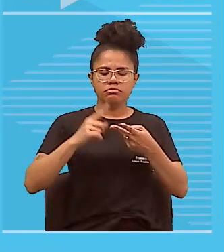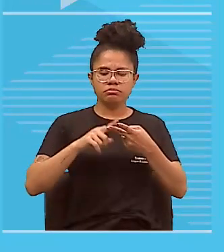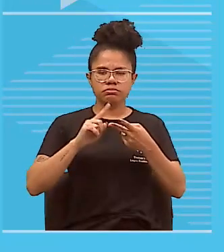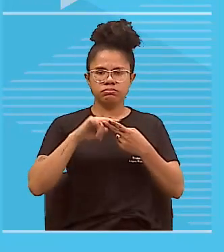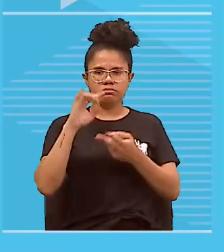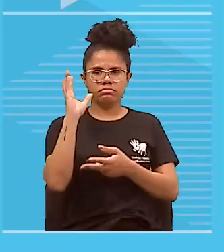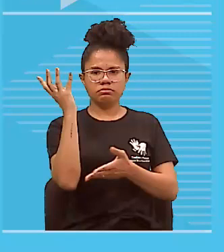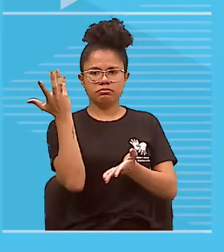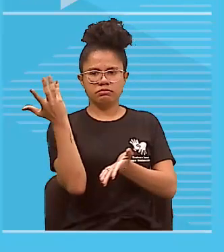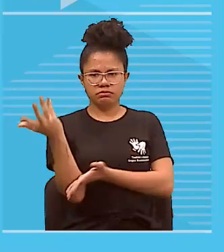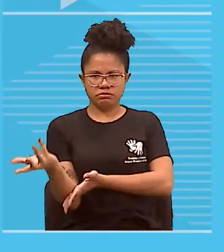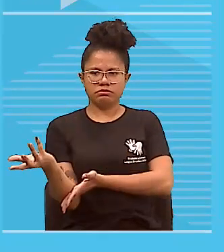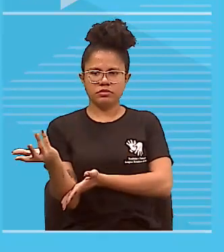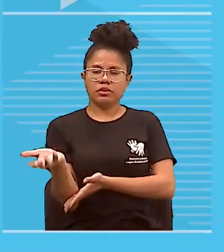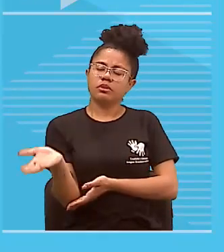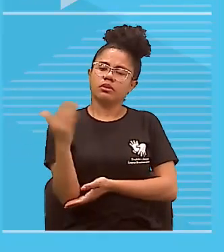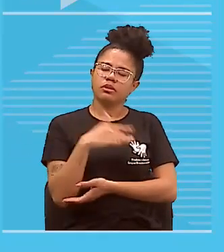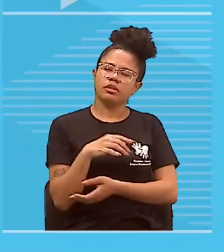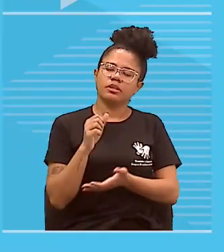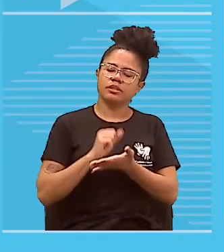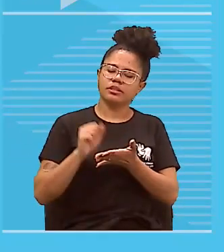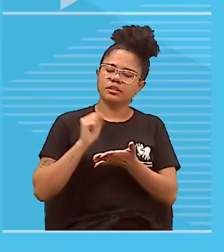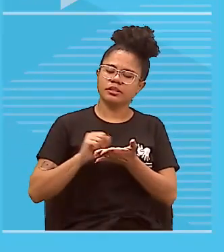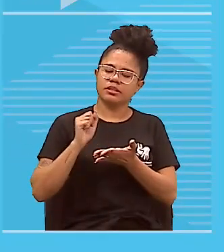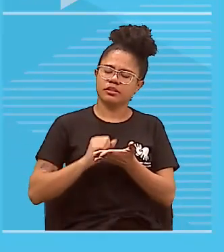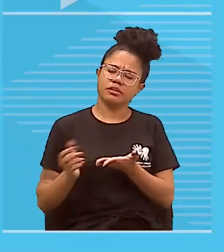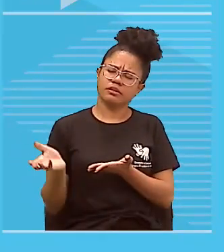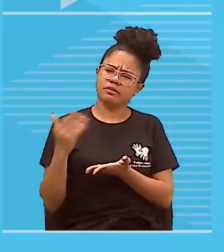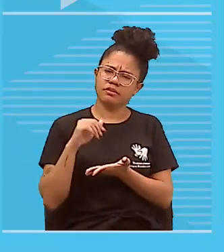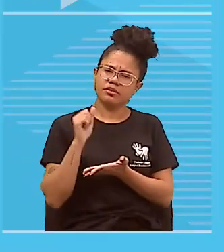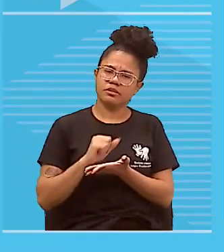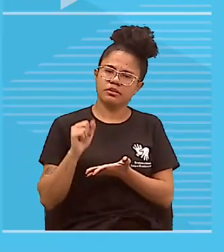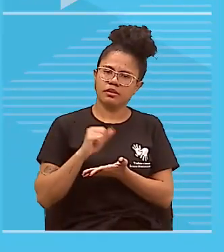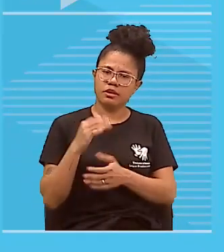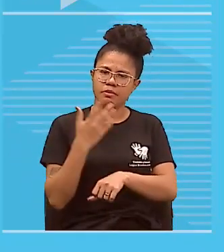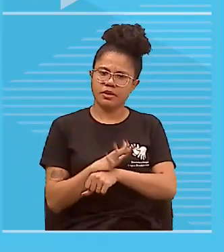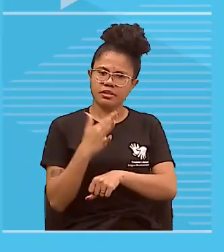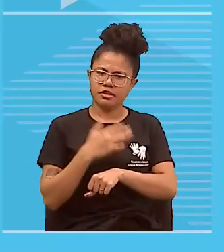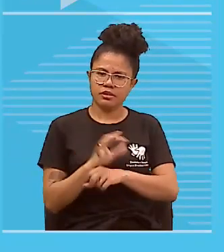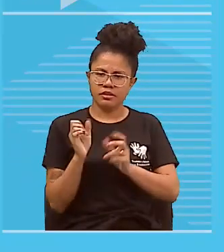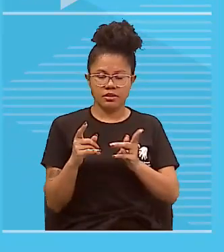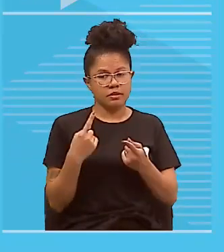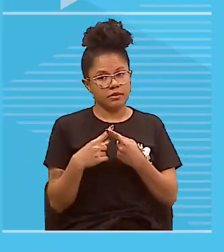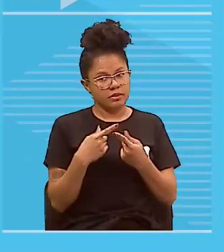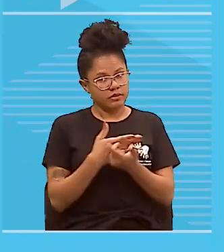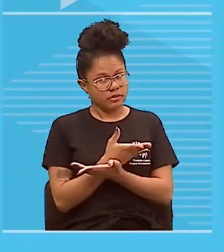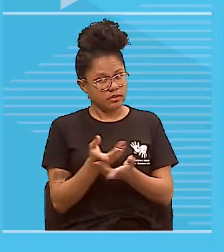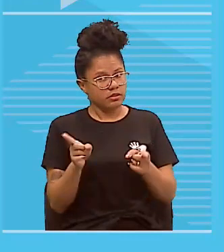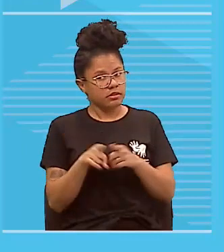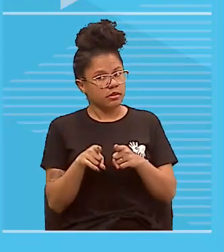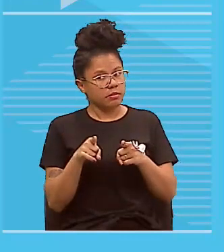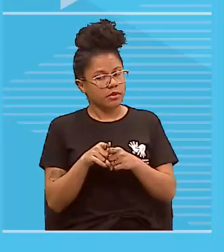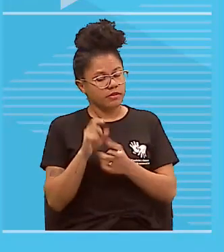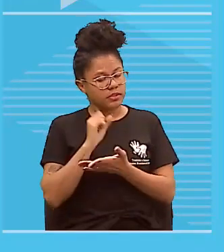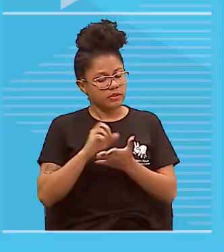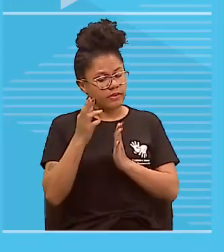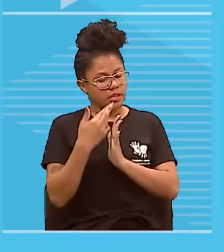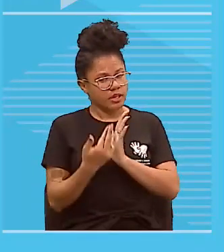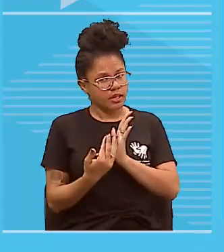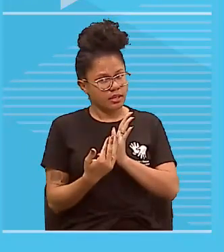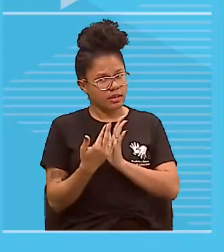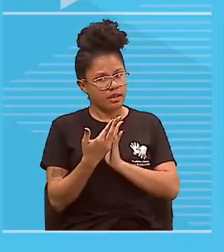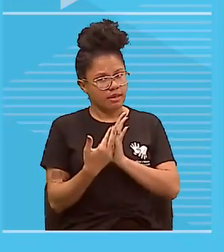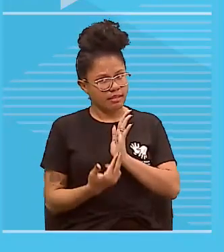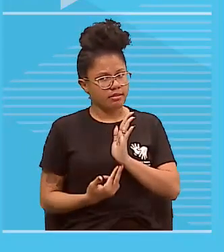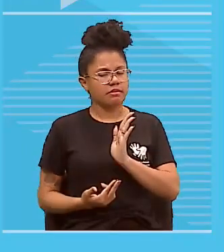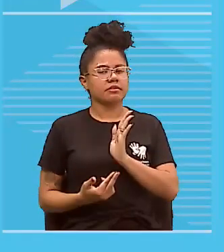Vamos escrever, vamos treinar nossas dissertações, né? Que vocês também vão fazer redação no Enem. Então, vamos fazer o seguinte,